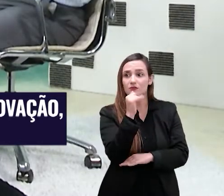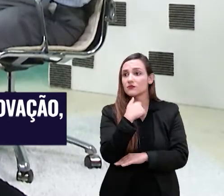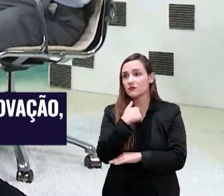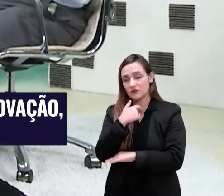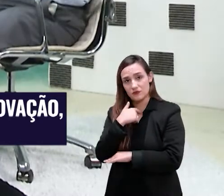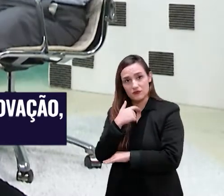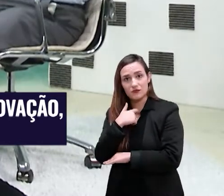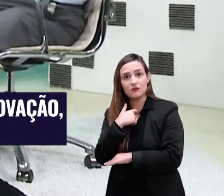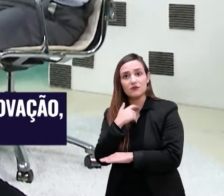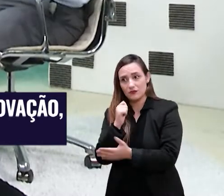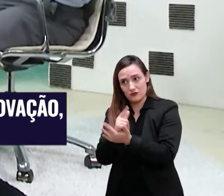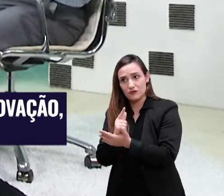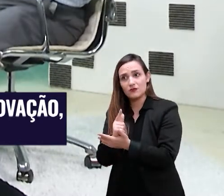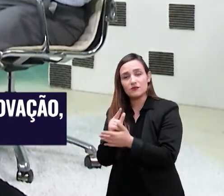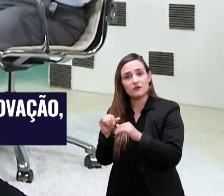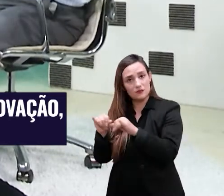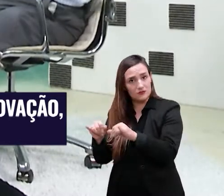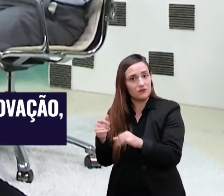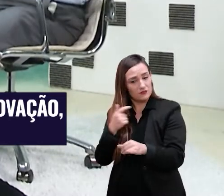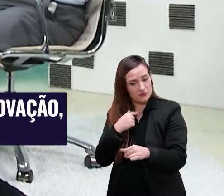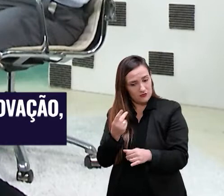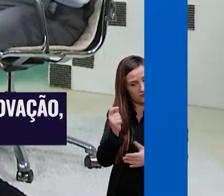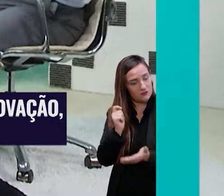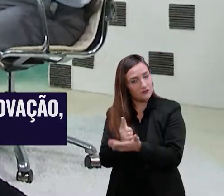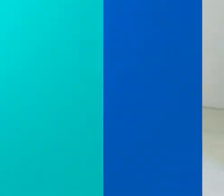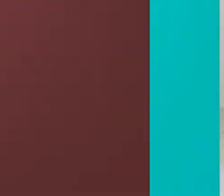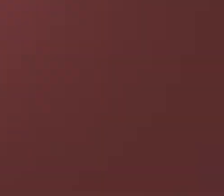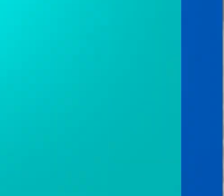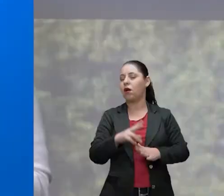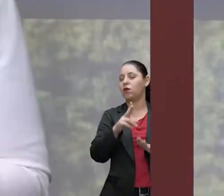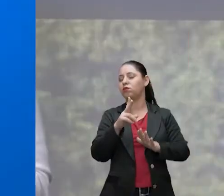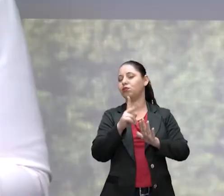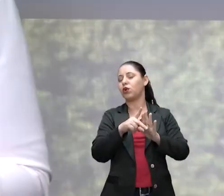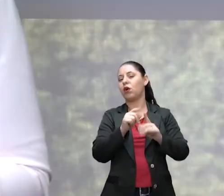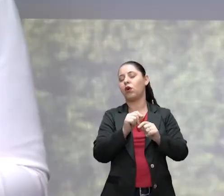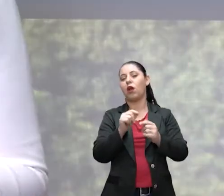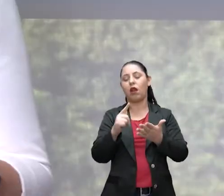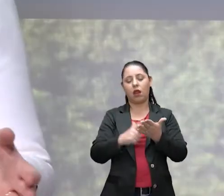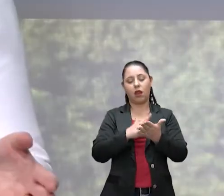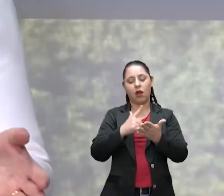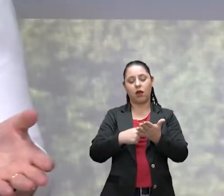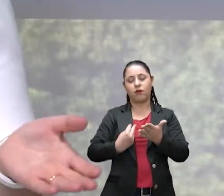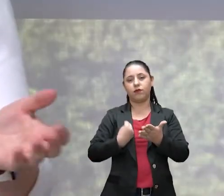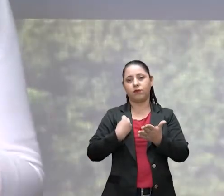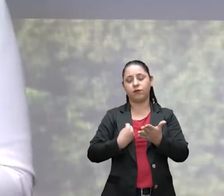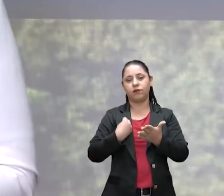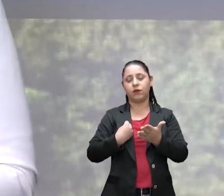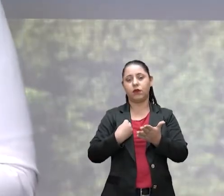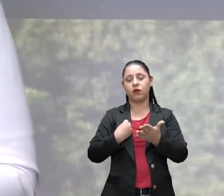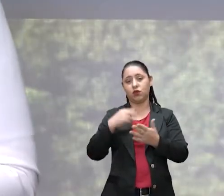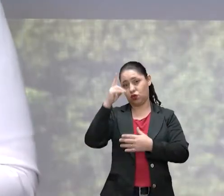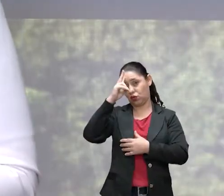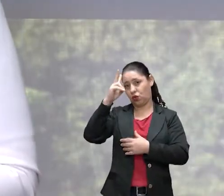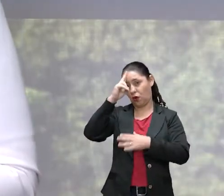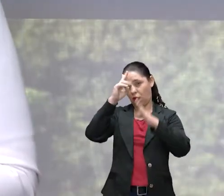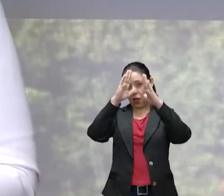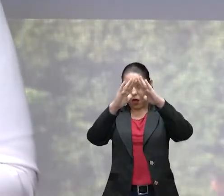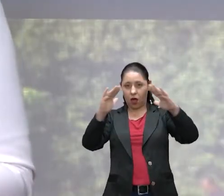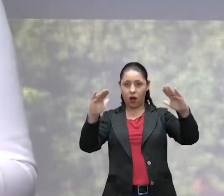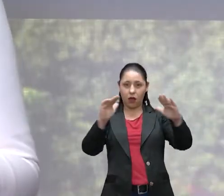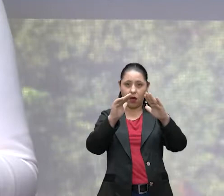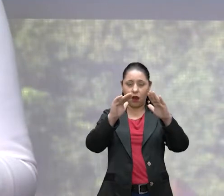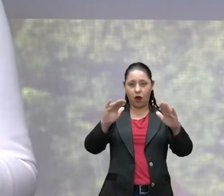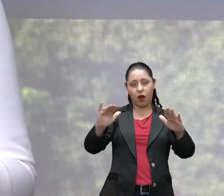é quem banca esse jogo todo, nós que eu estou falando, o cidadão comum. O programa Ler é Viver conta a história